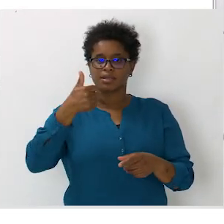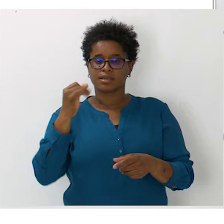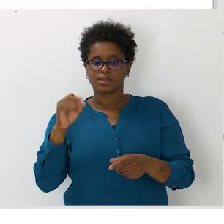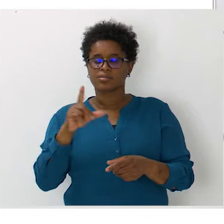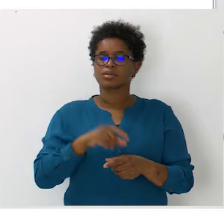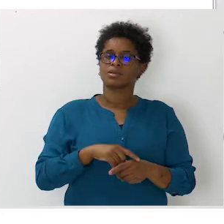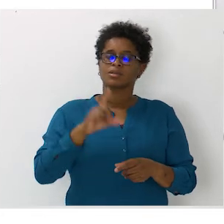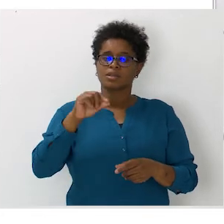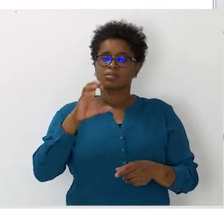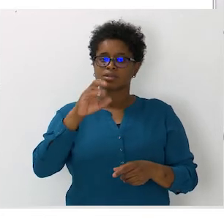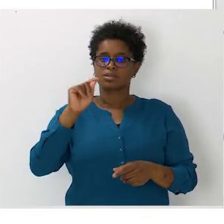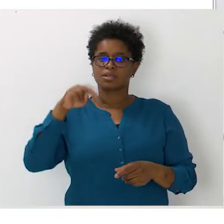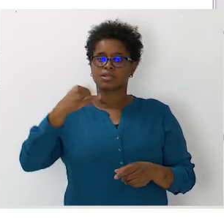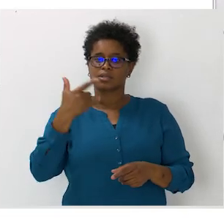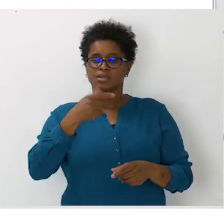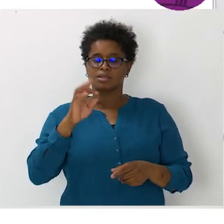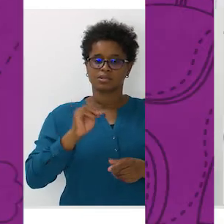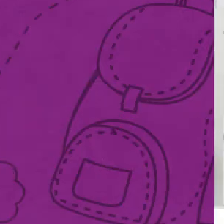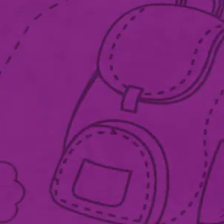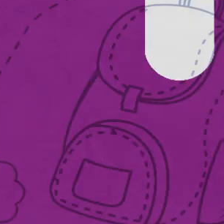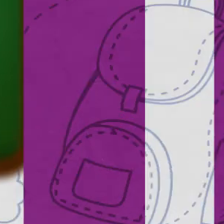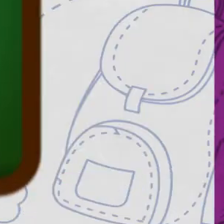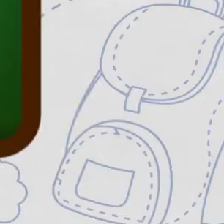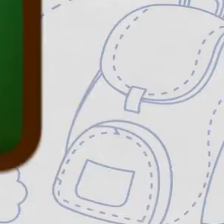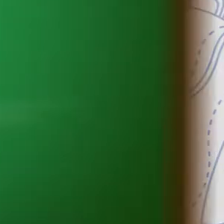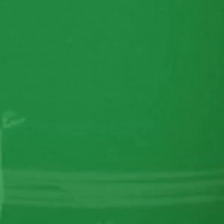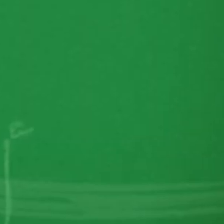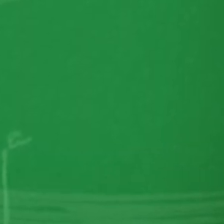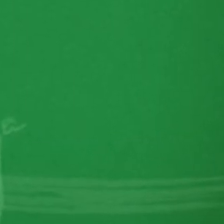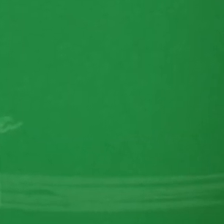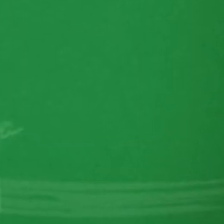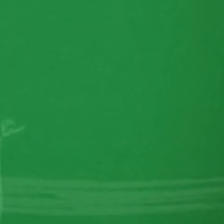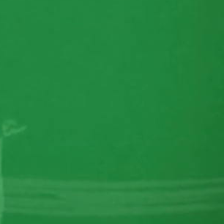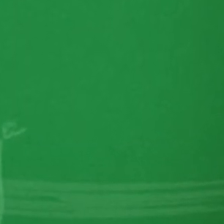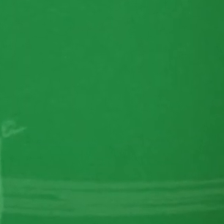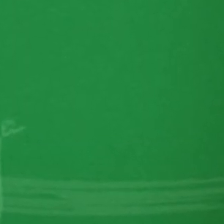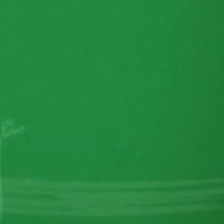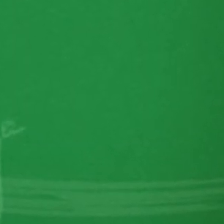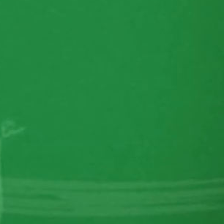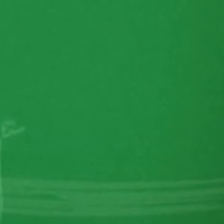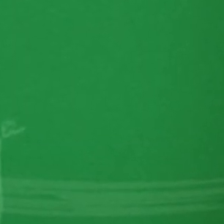e dos semitas.